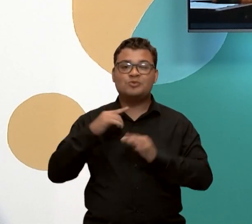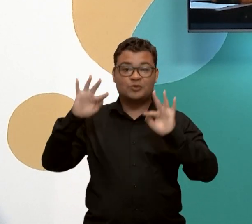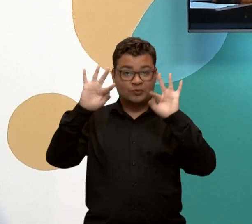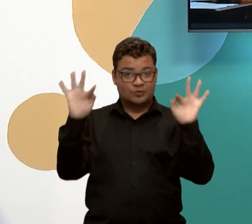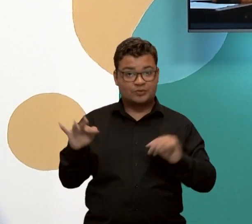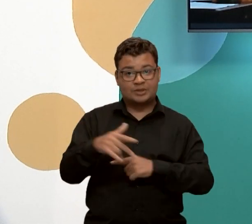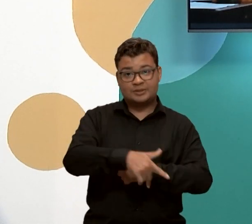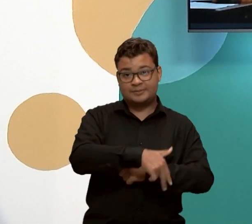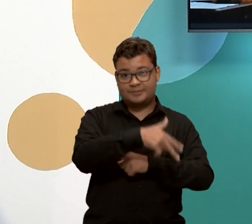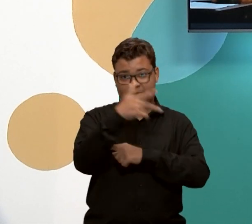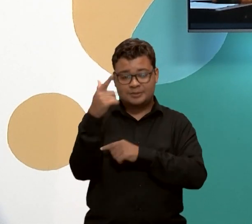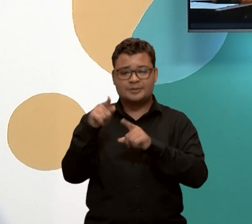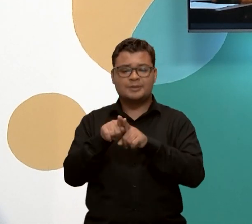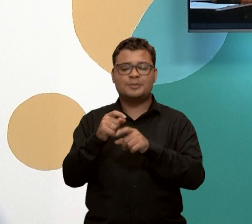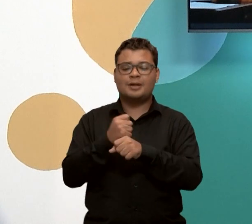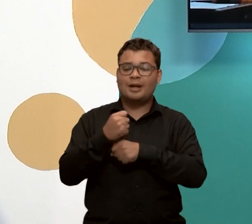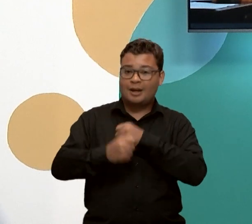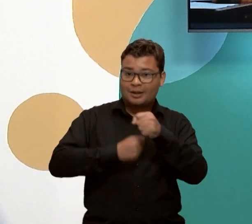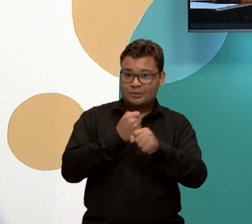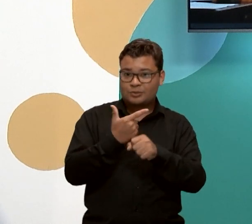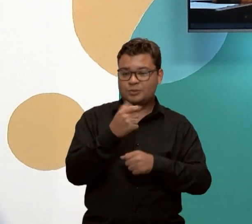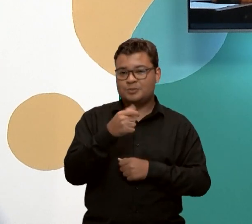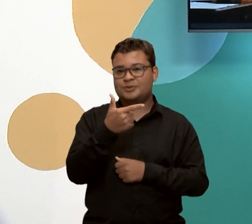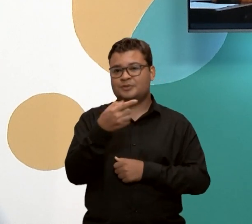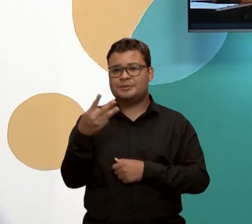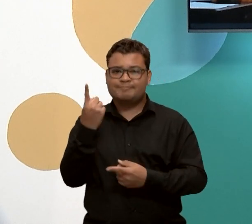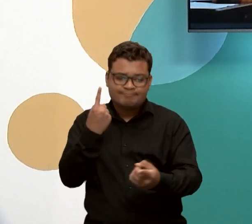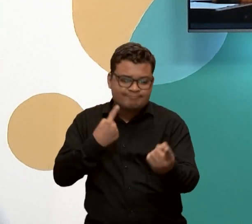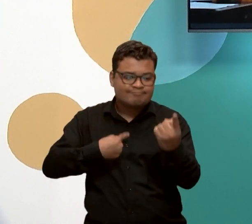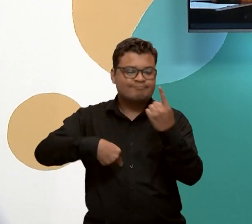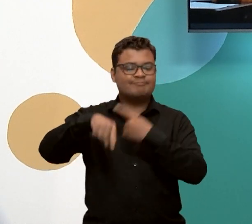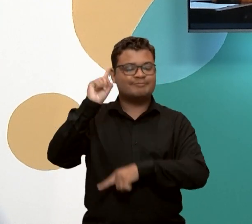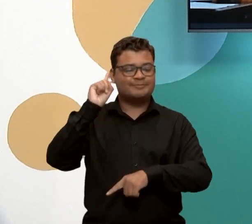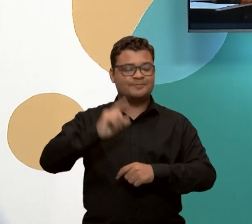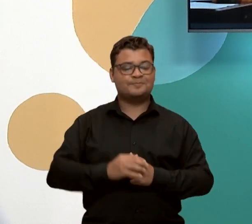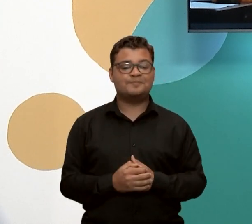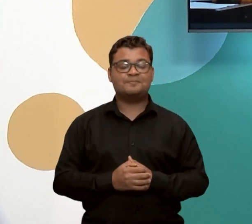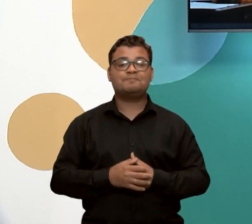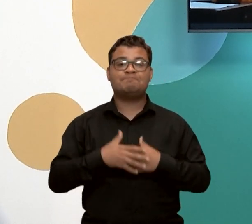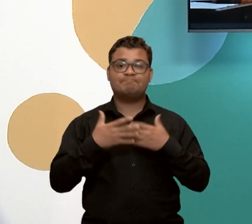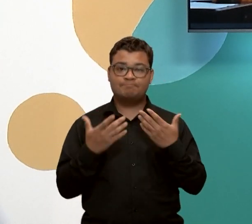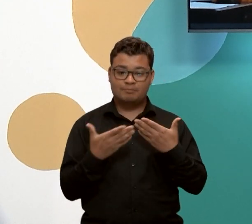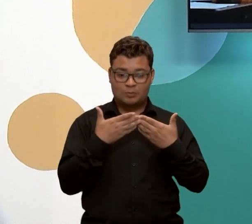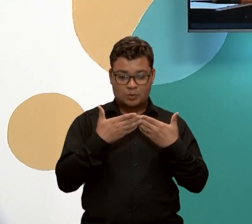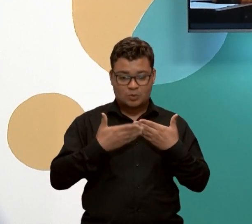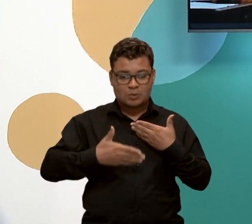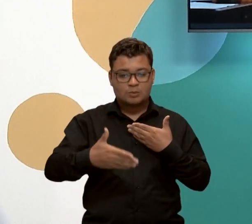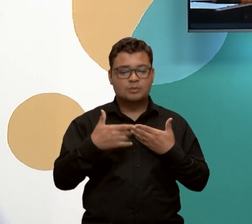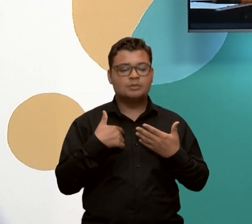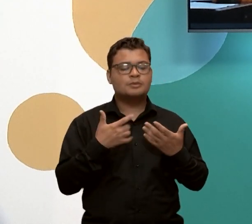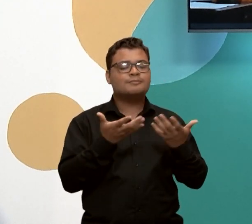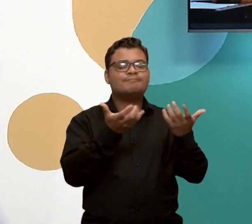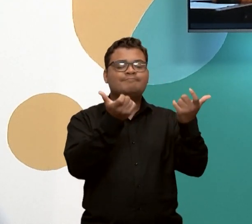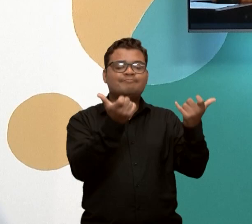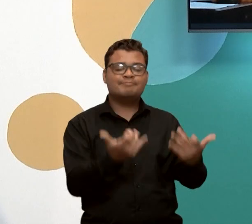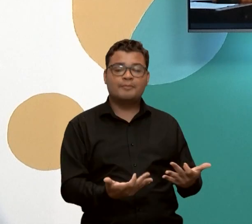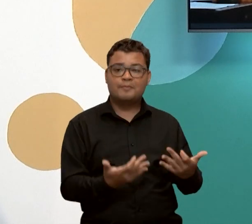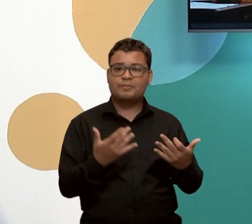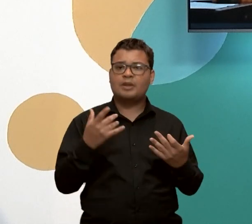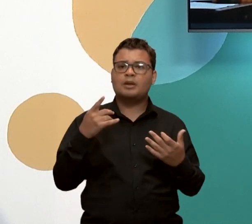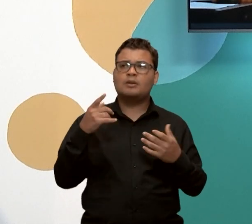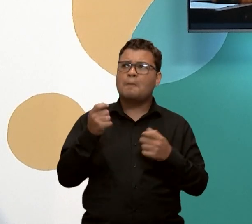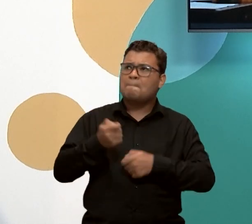Natal e um próspero 2023. Bom, para a gente começar, Kellen, explica para a gente o que o barulho dos fogos